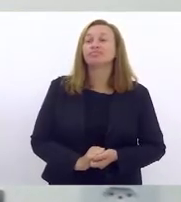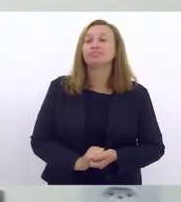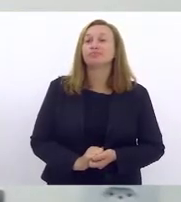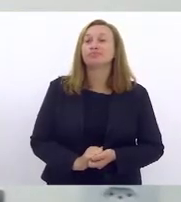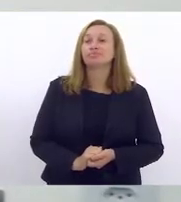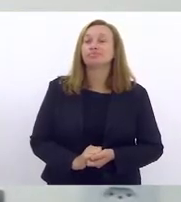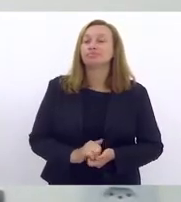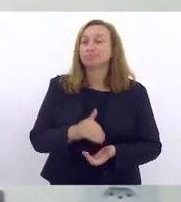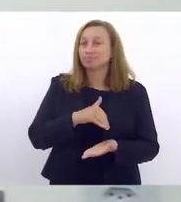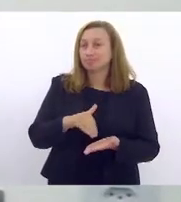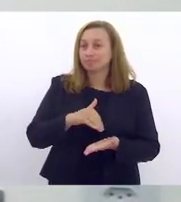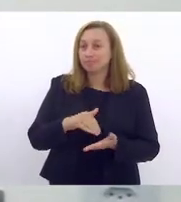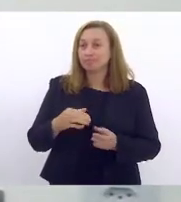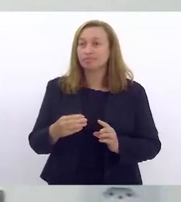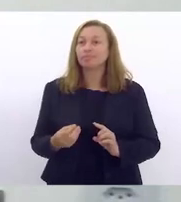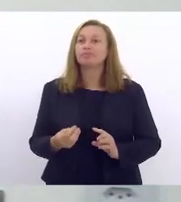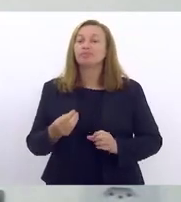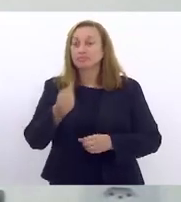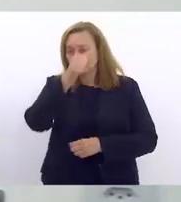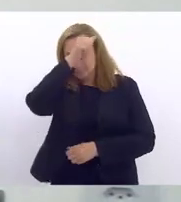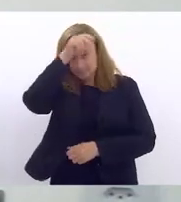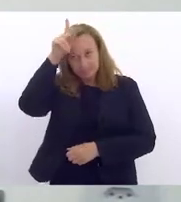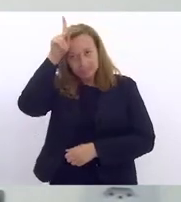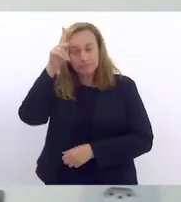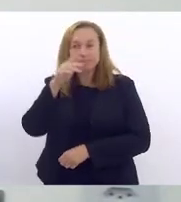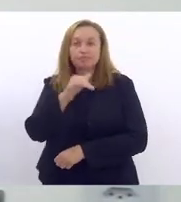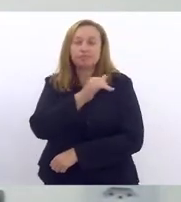da Secretaria Municipal de Saúde, e,